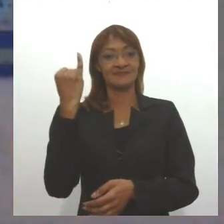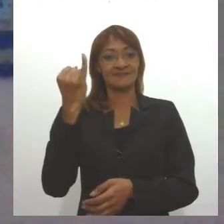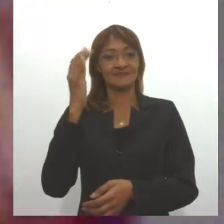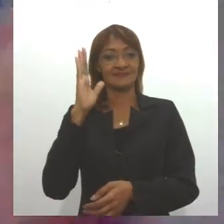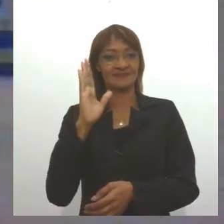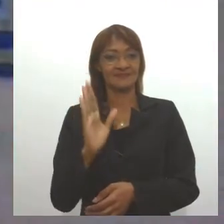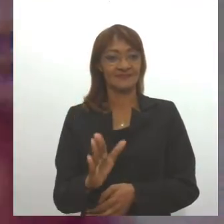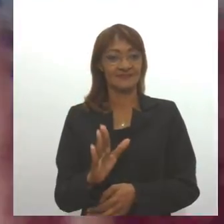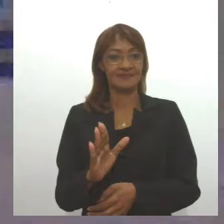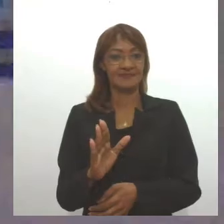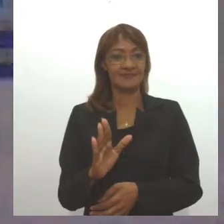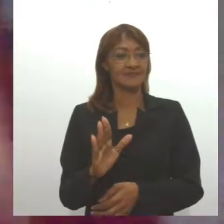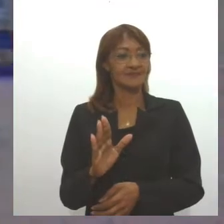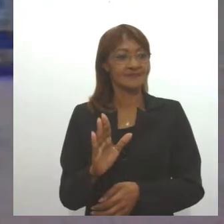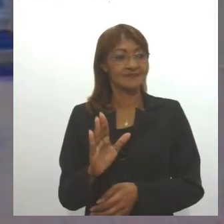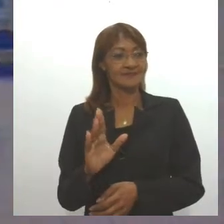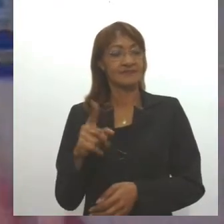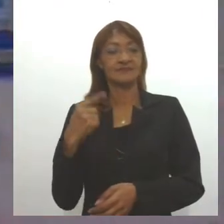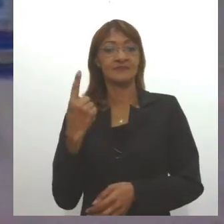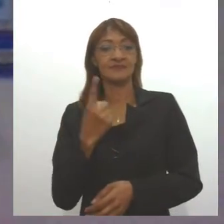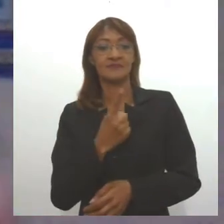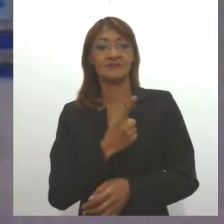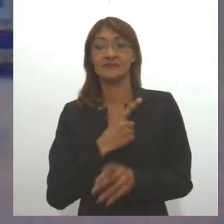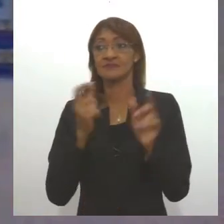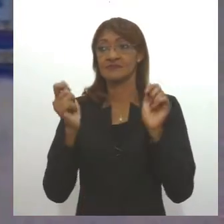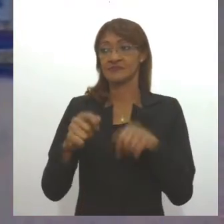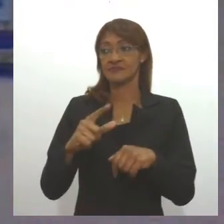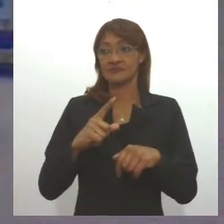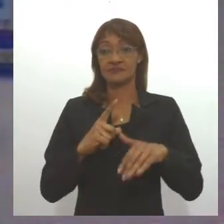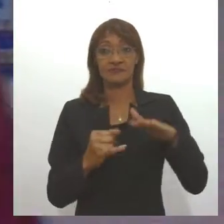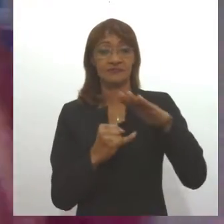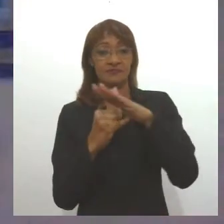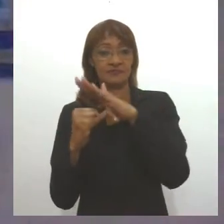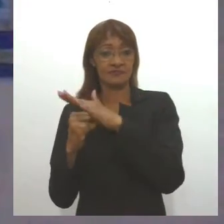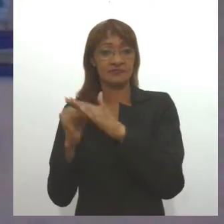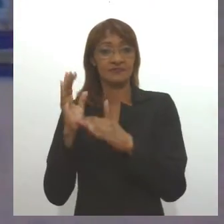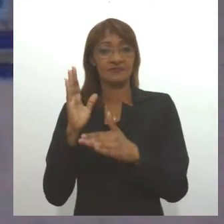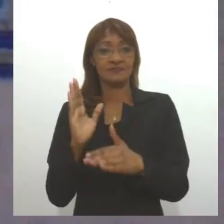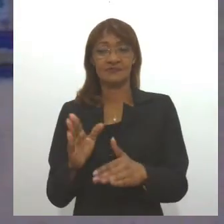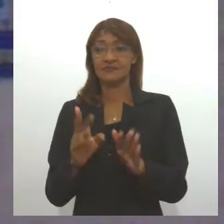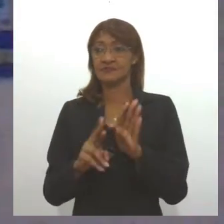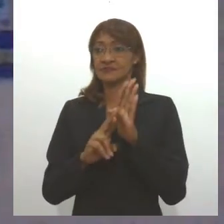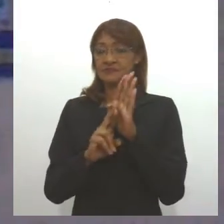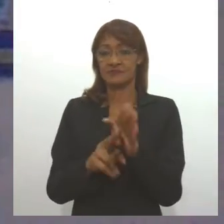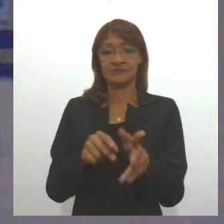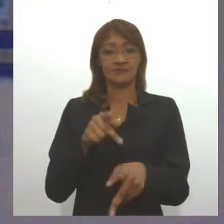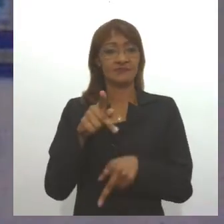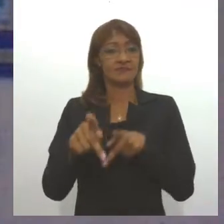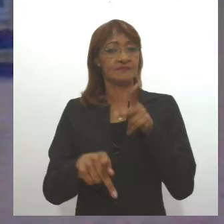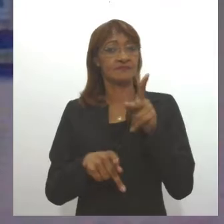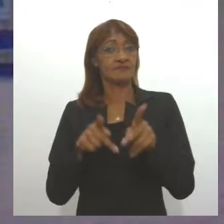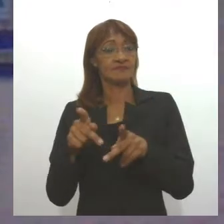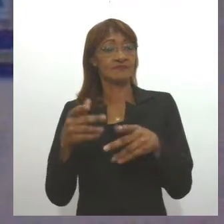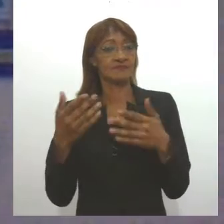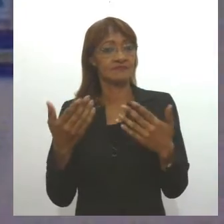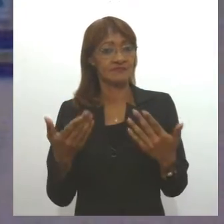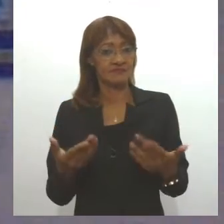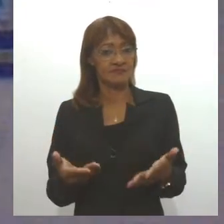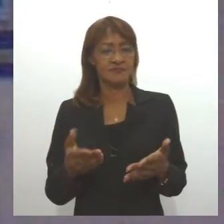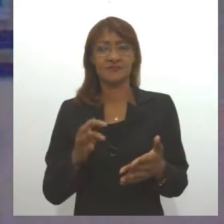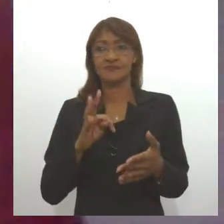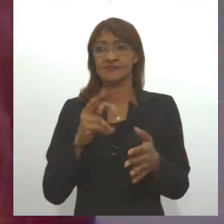né, entre instituições que representam as bases, as populações e o poder público